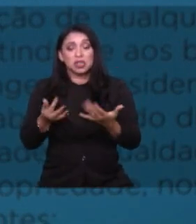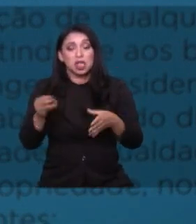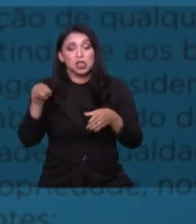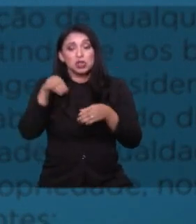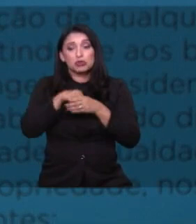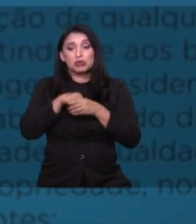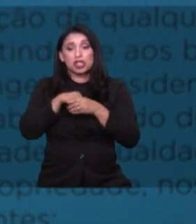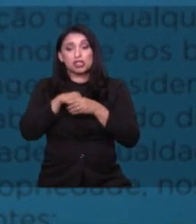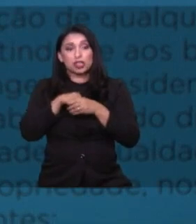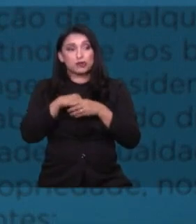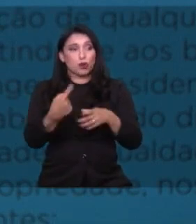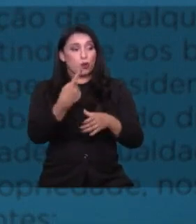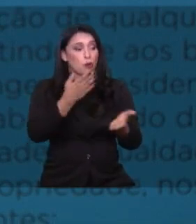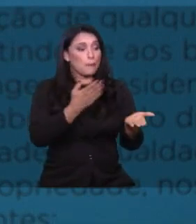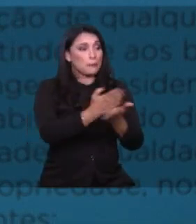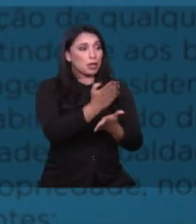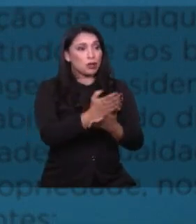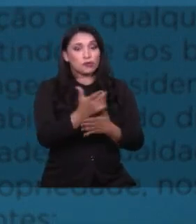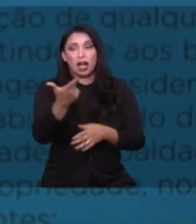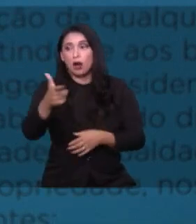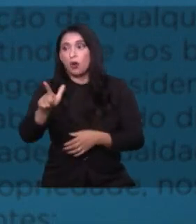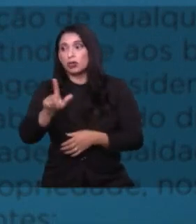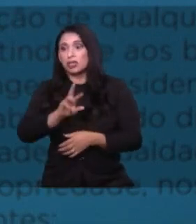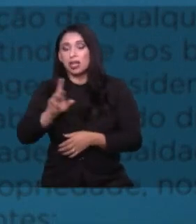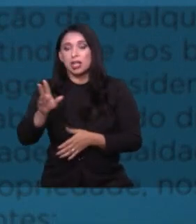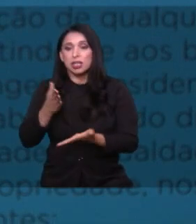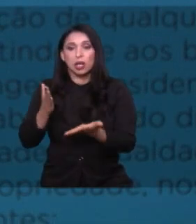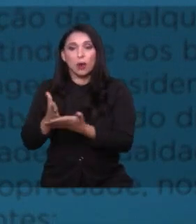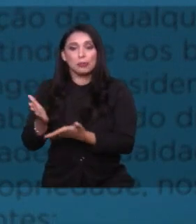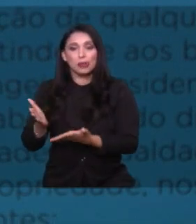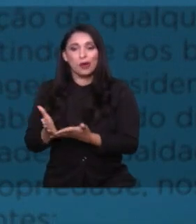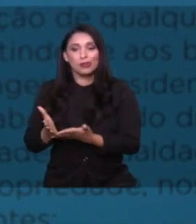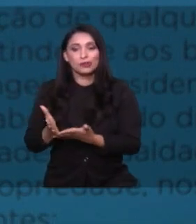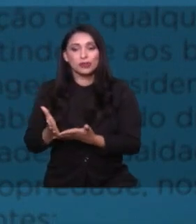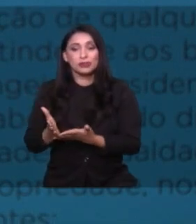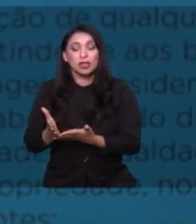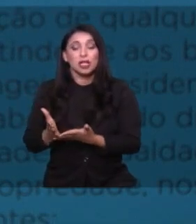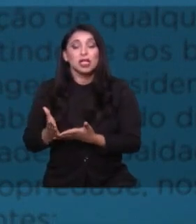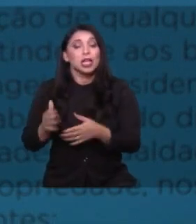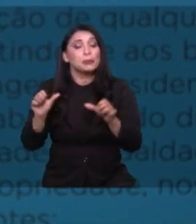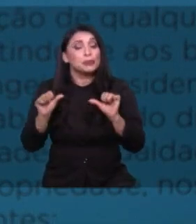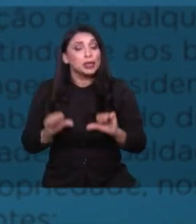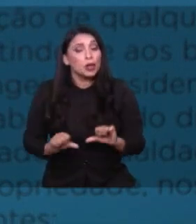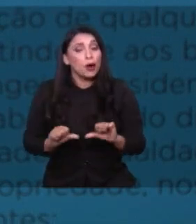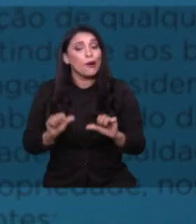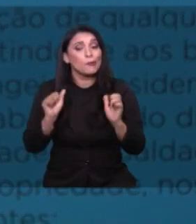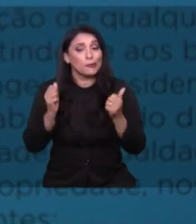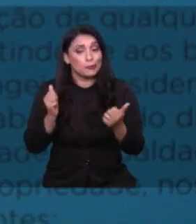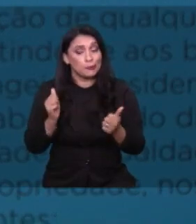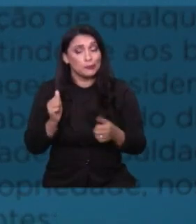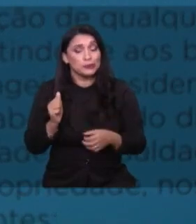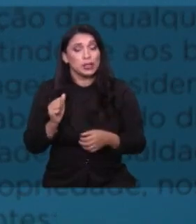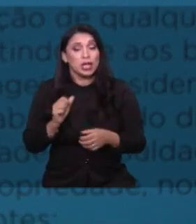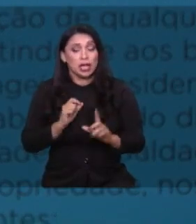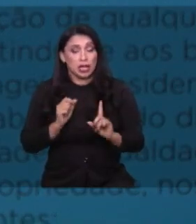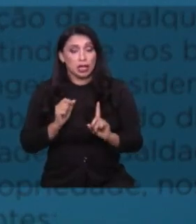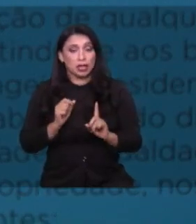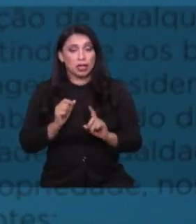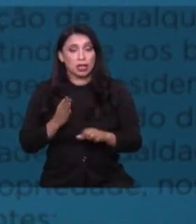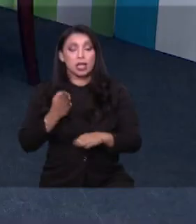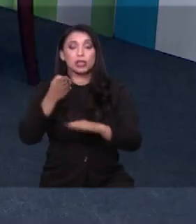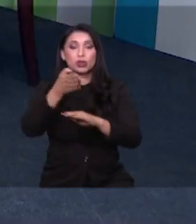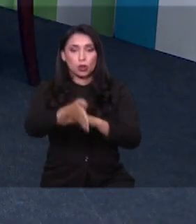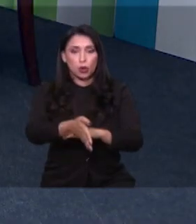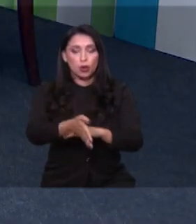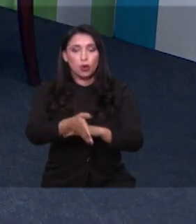banca e na outra ela não é pessoa com deficiência, ou, o que é pior, ela entra como pessoa com